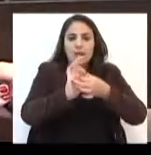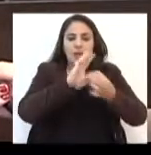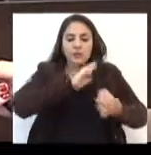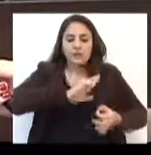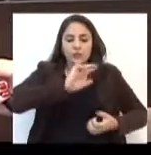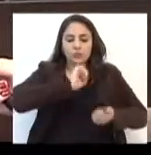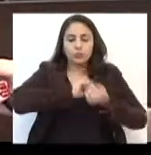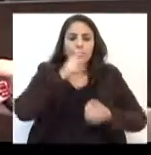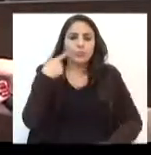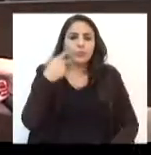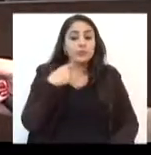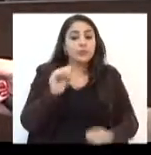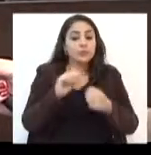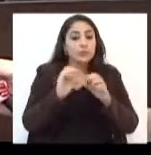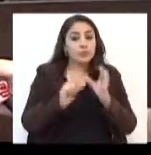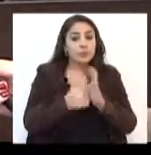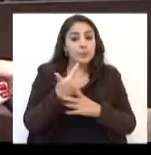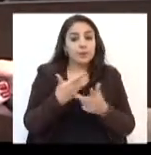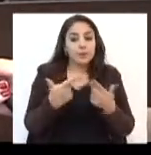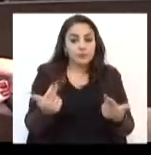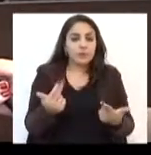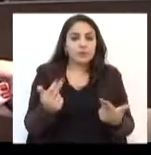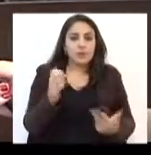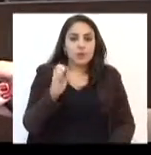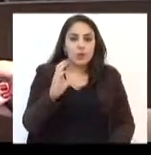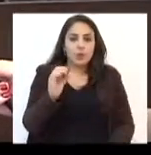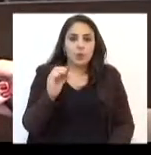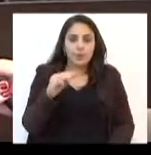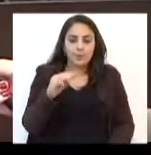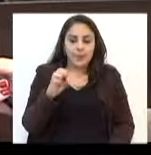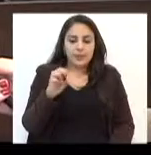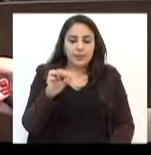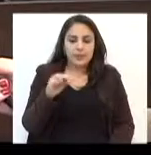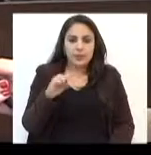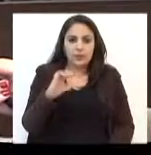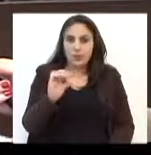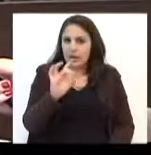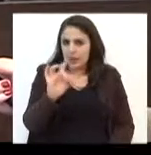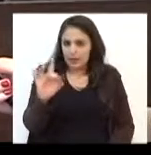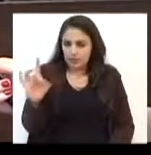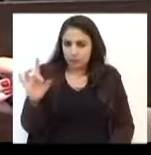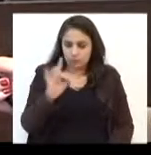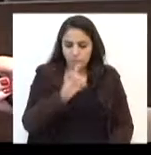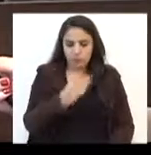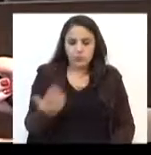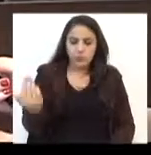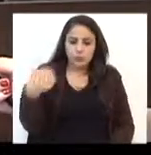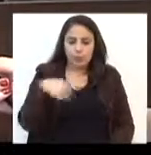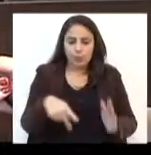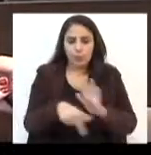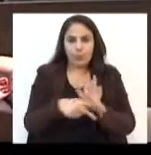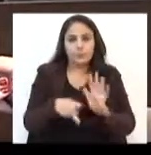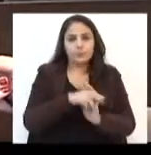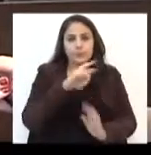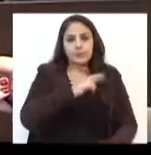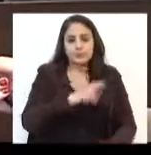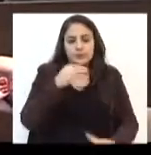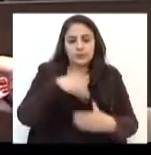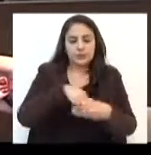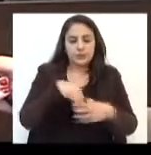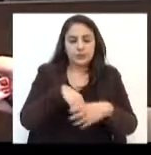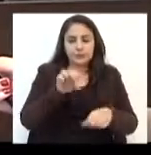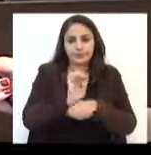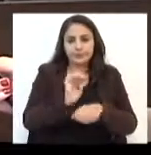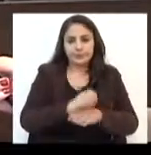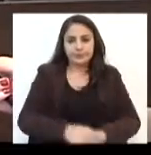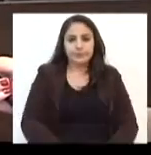política, ele fez o primeiro evento ecumênico. Daí cada um vinha com o seu segmento religioso para dentro